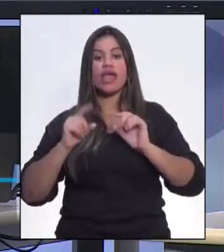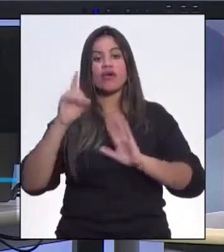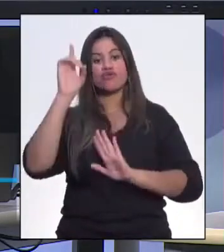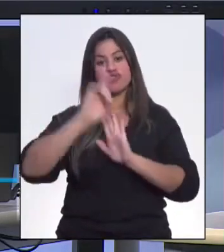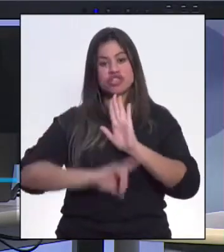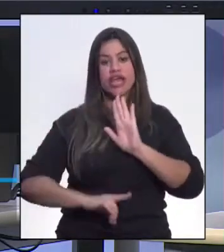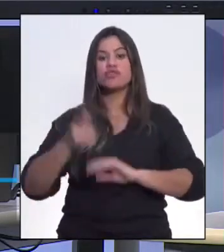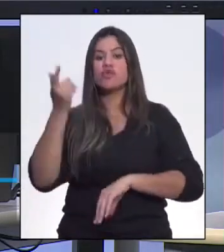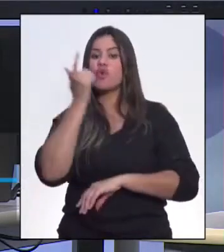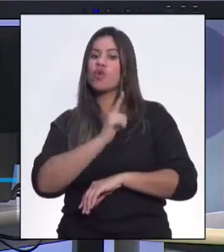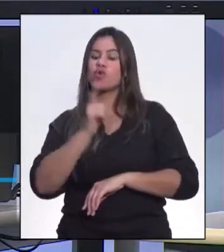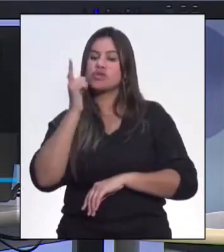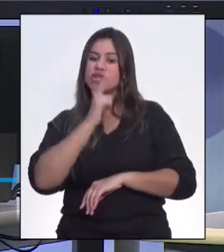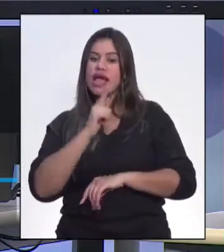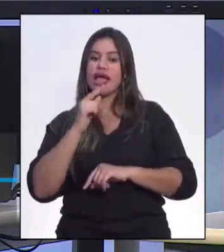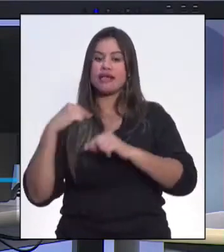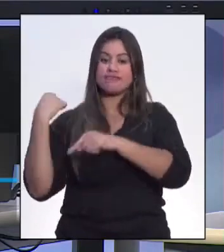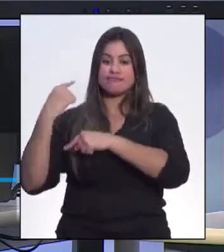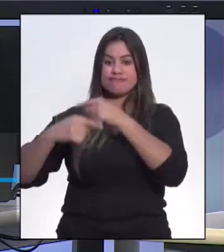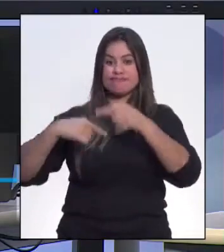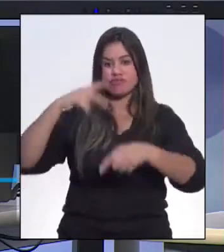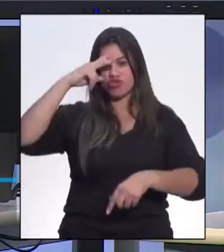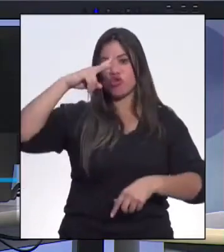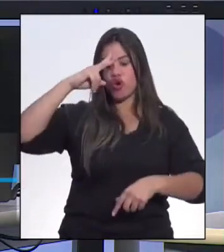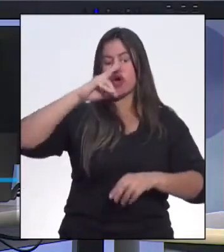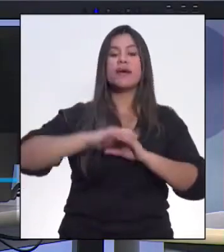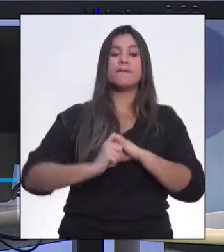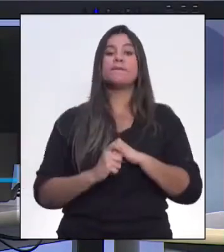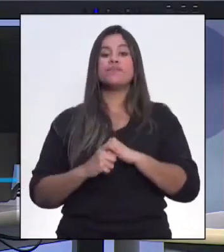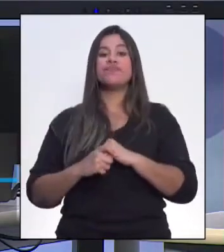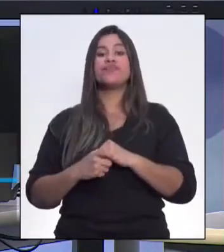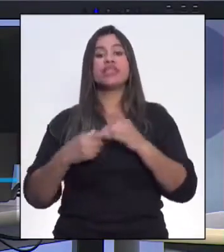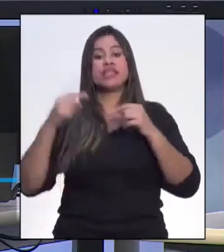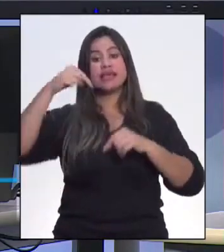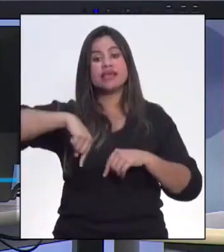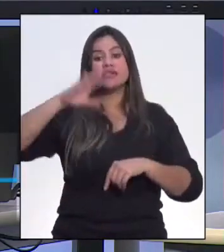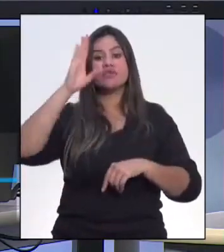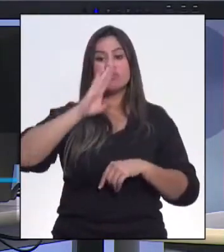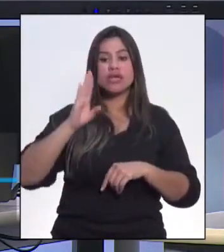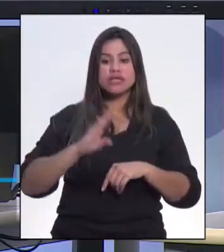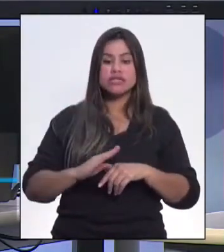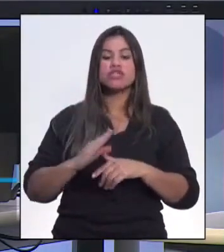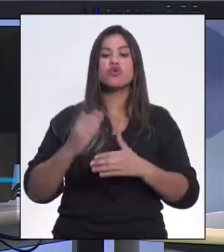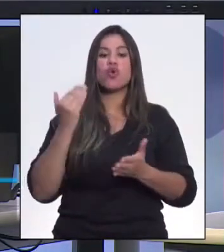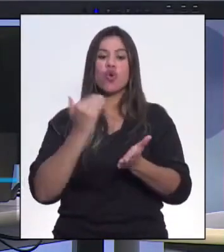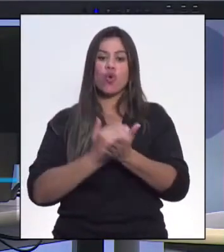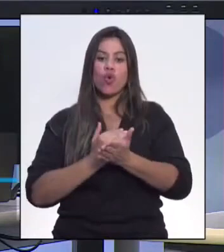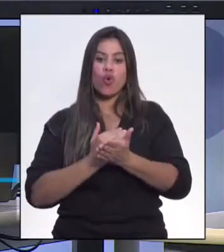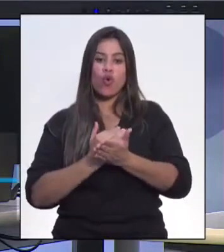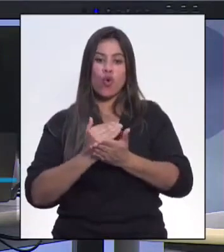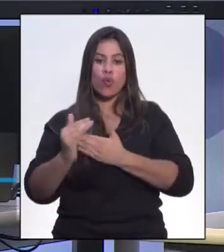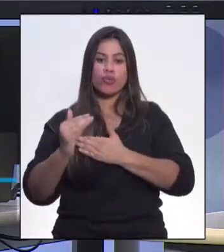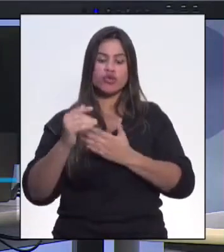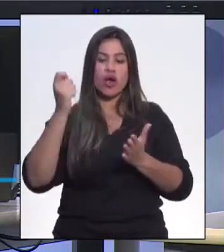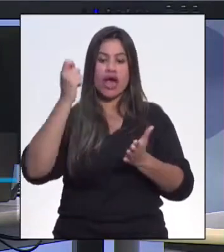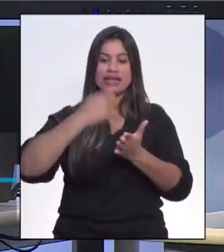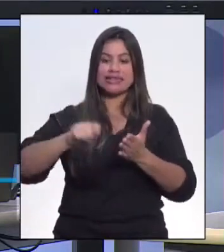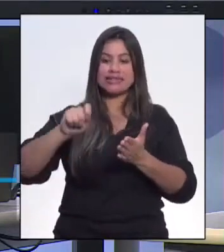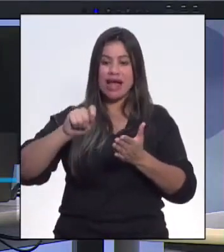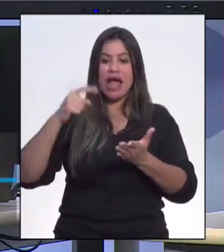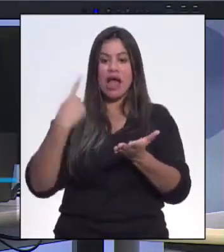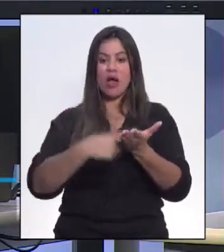foram reivindicados ao longo da história, né? Como o Brasil ele começou a assinar vários